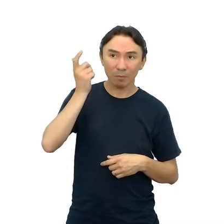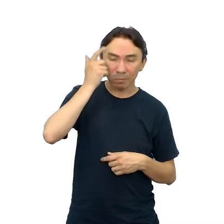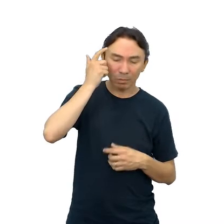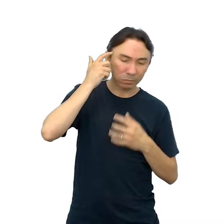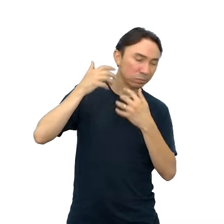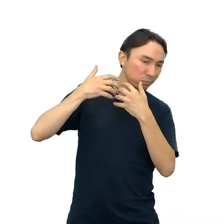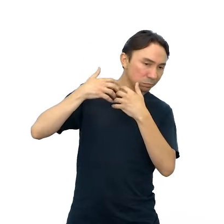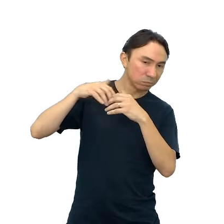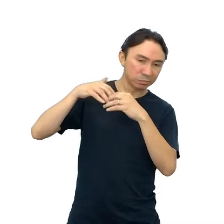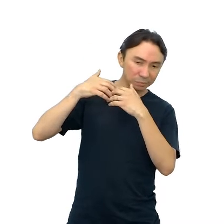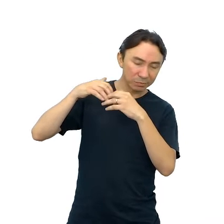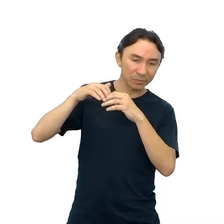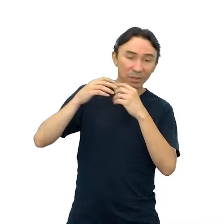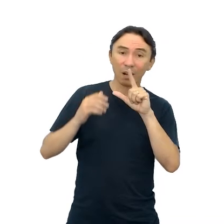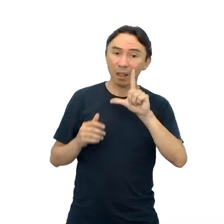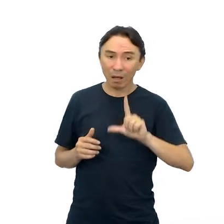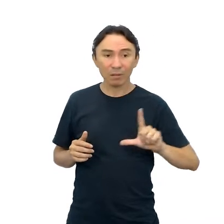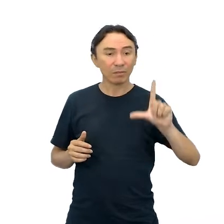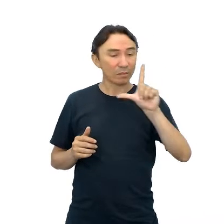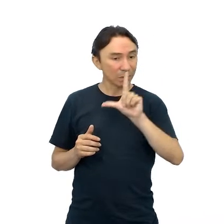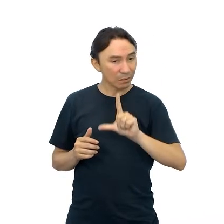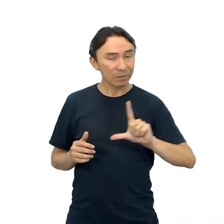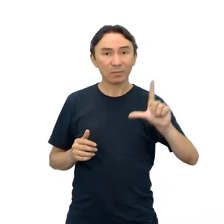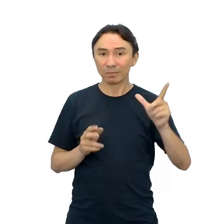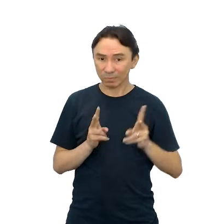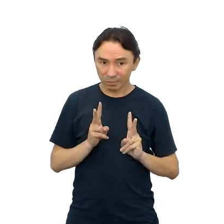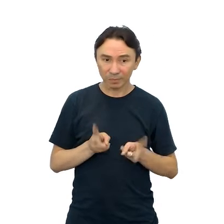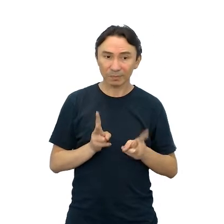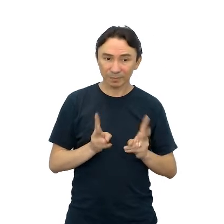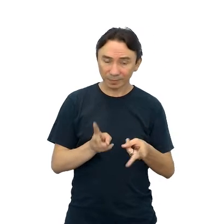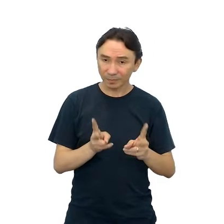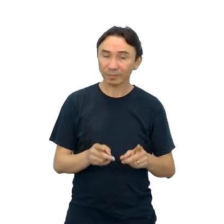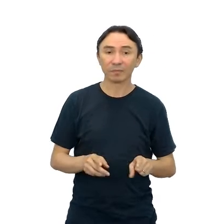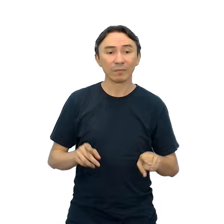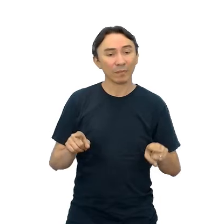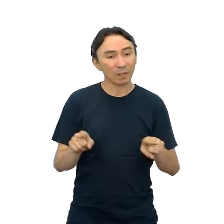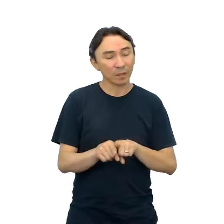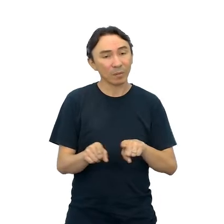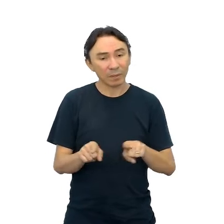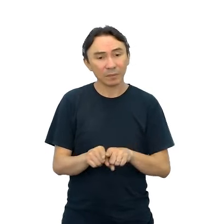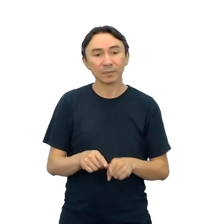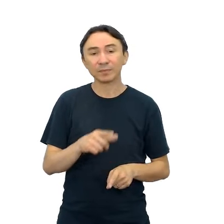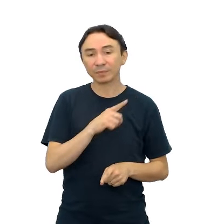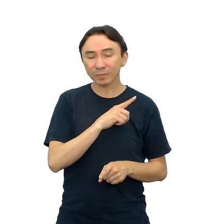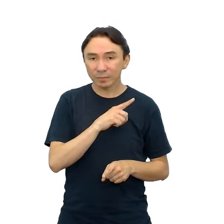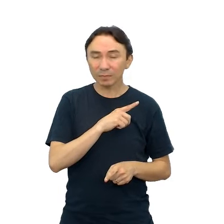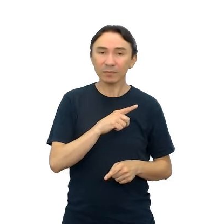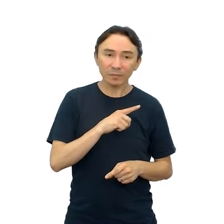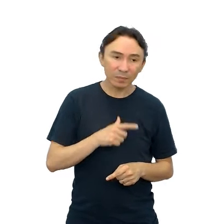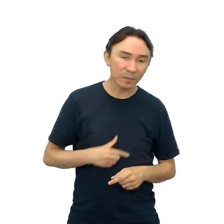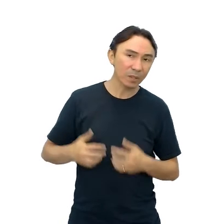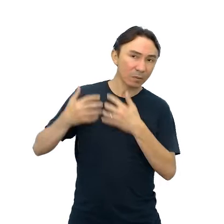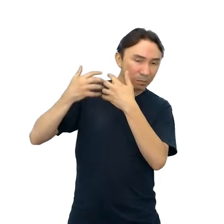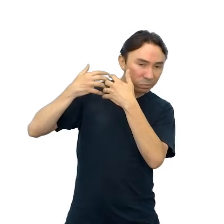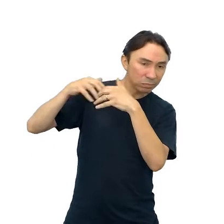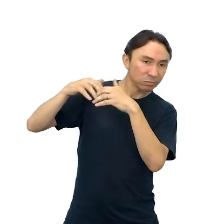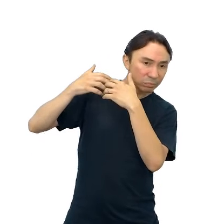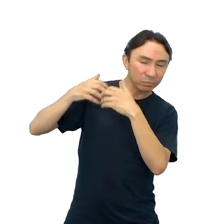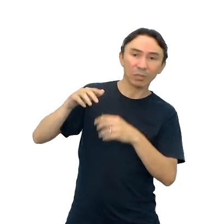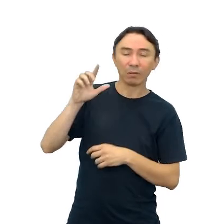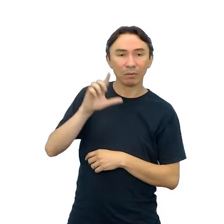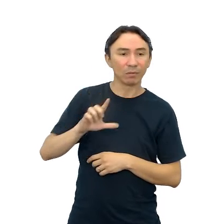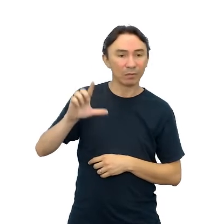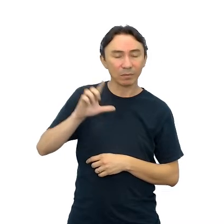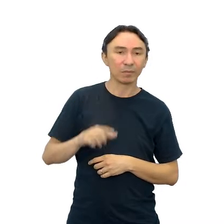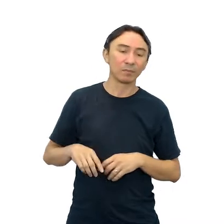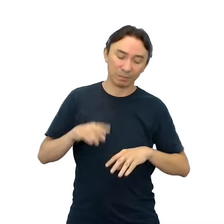prosseguimento à nossa conversa do raciocínio lógico e, consequentemente, do raciocínio lógico matemático, né? Juntando